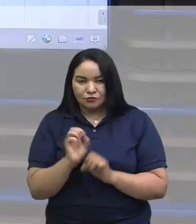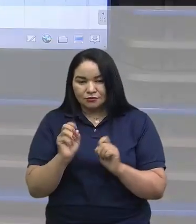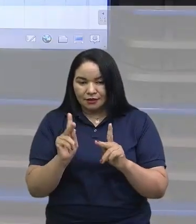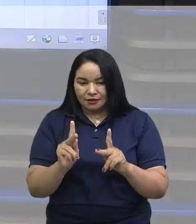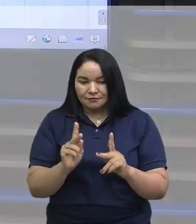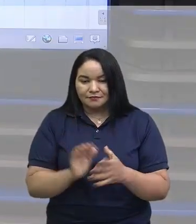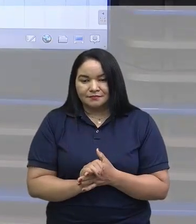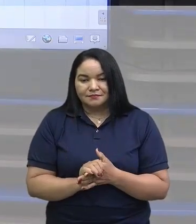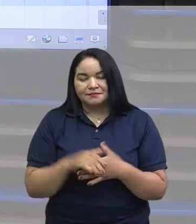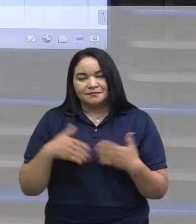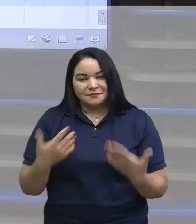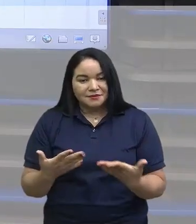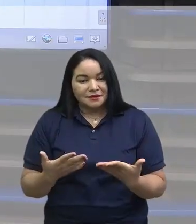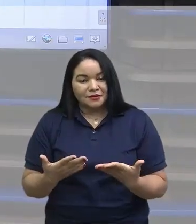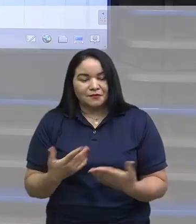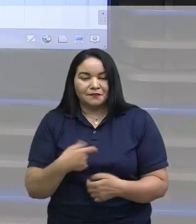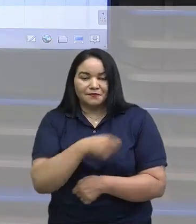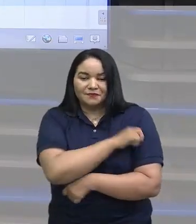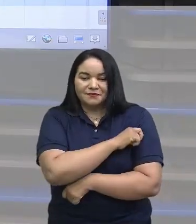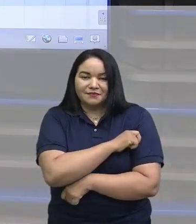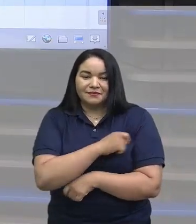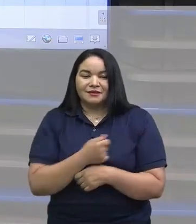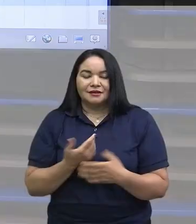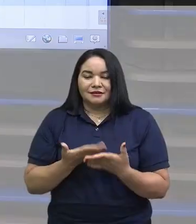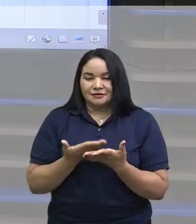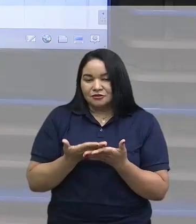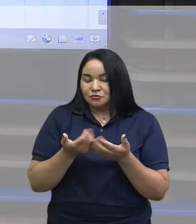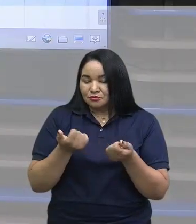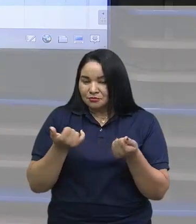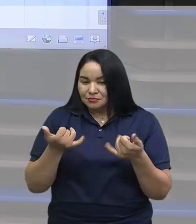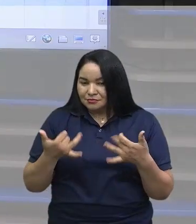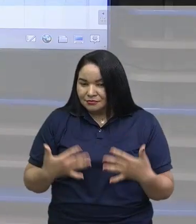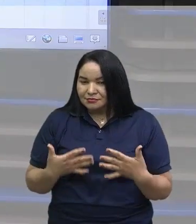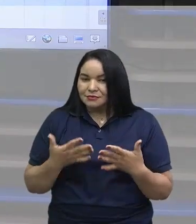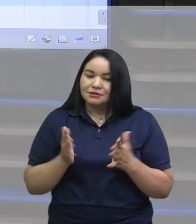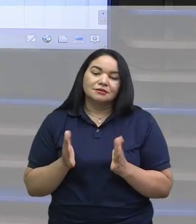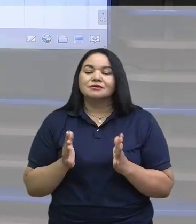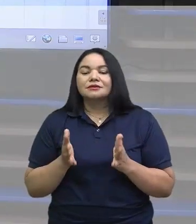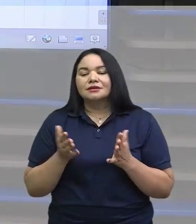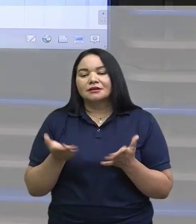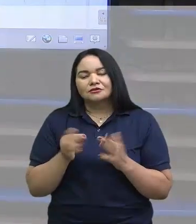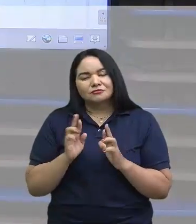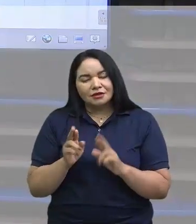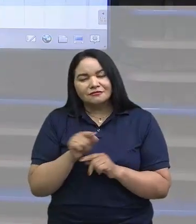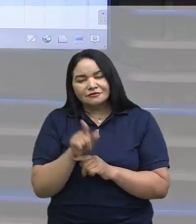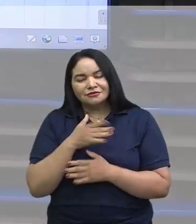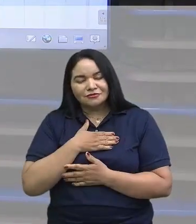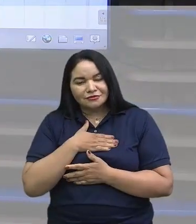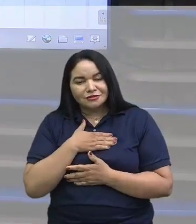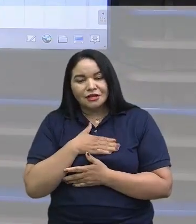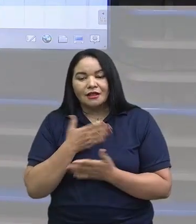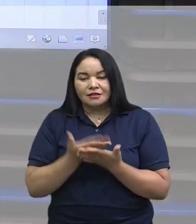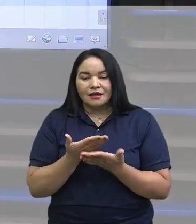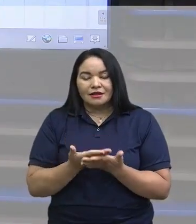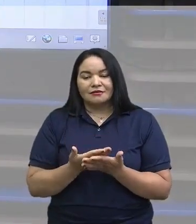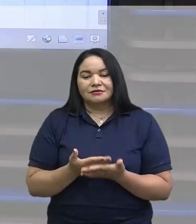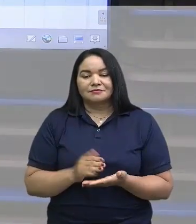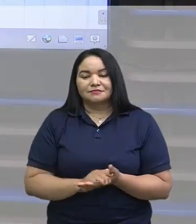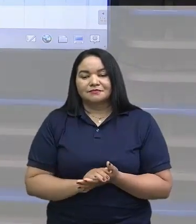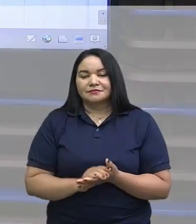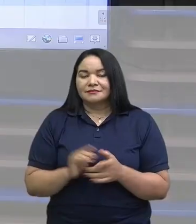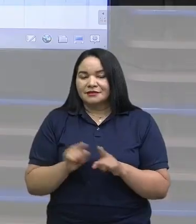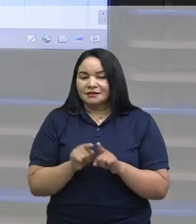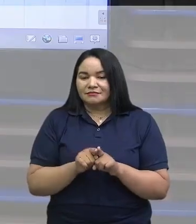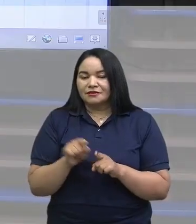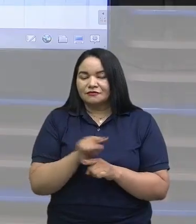certo? Então, meus queridos alunos, era isso que o professor Paulo tinha para trazer na aula de hoje. Espero que vocês tenham gostado da aula. Claro, né? Acima